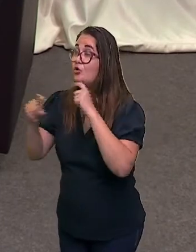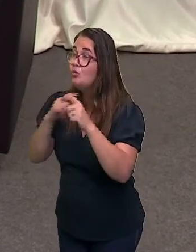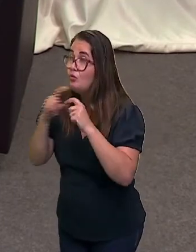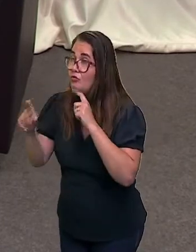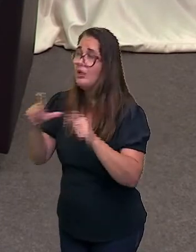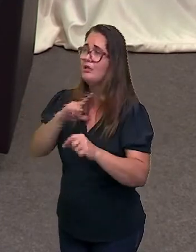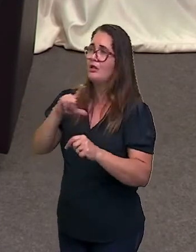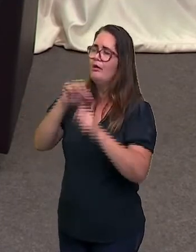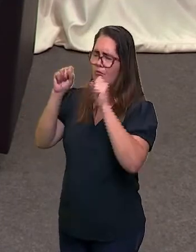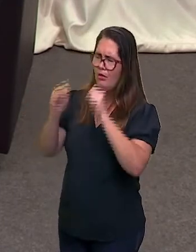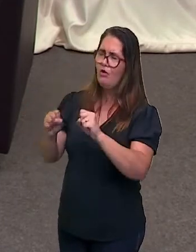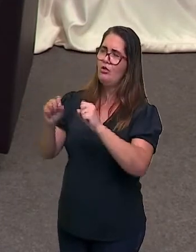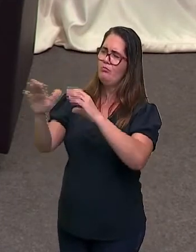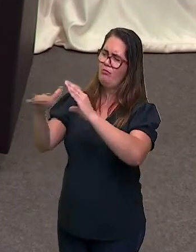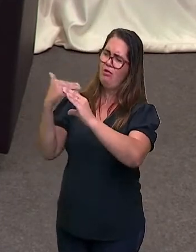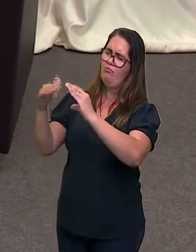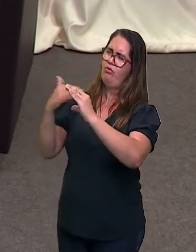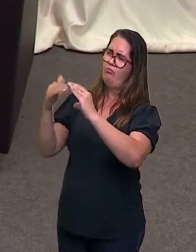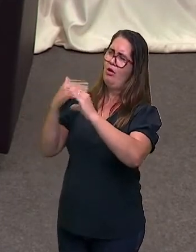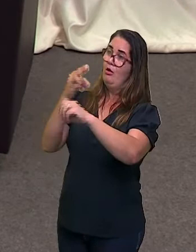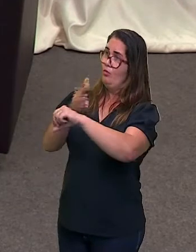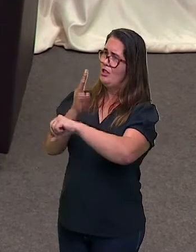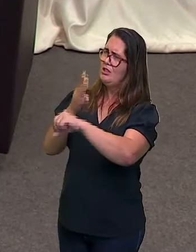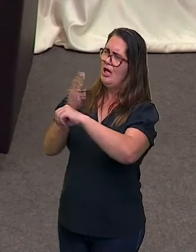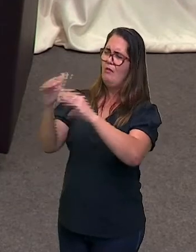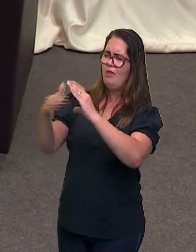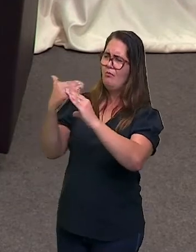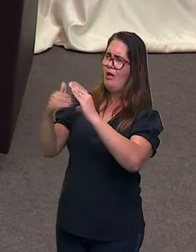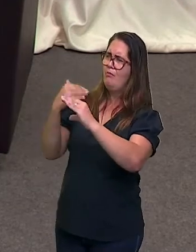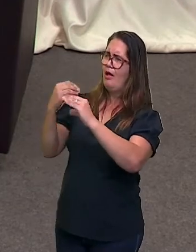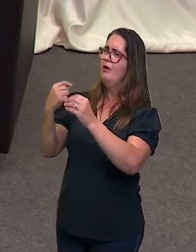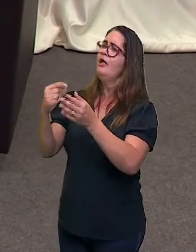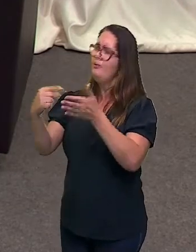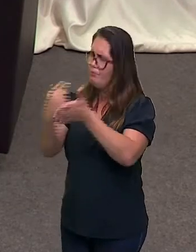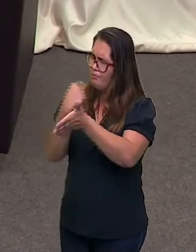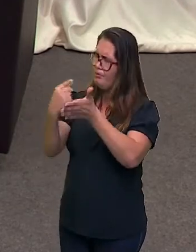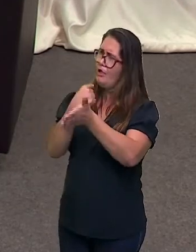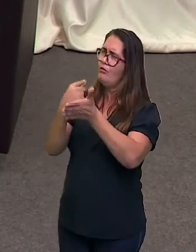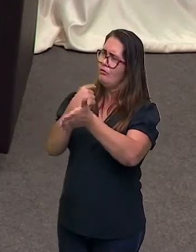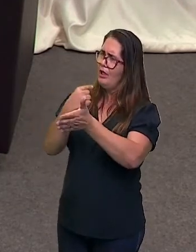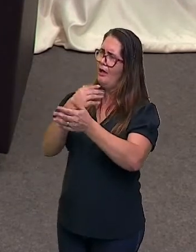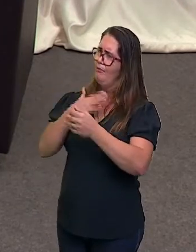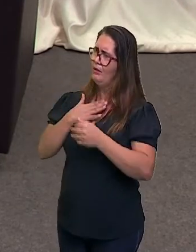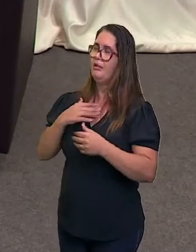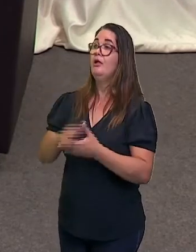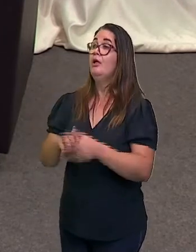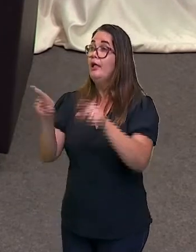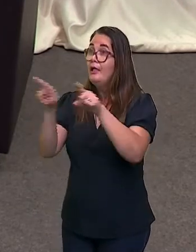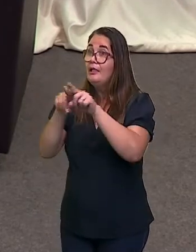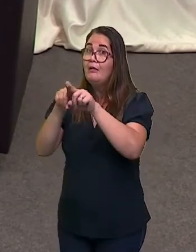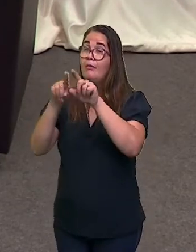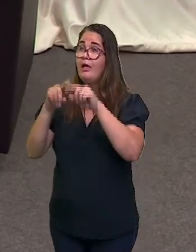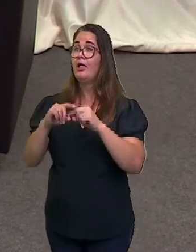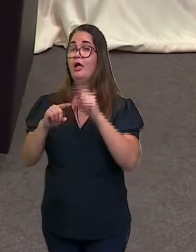Covid-19. E para aqueles que moram distantes e não têm acesso